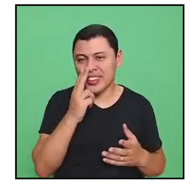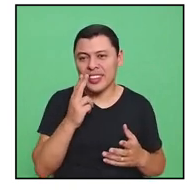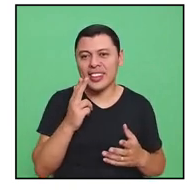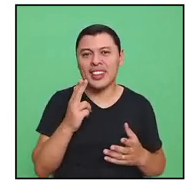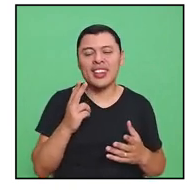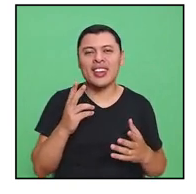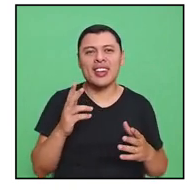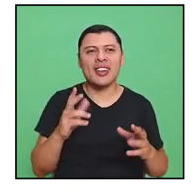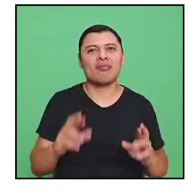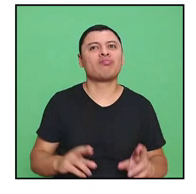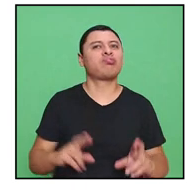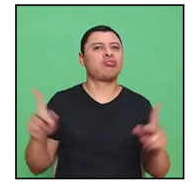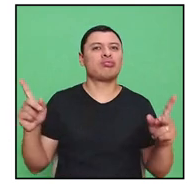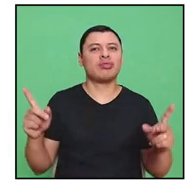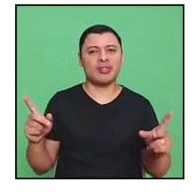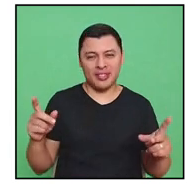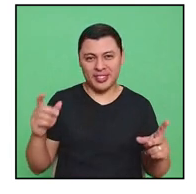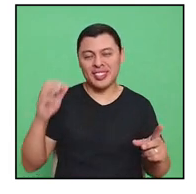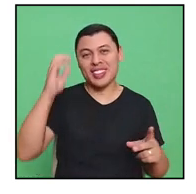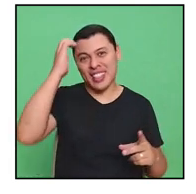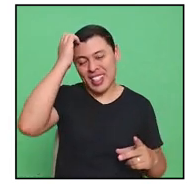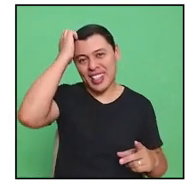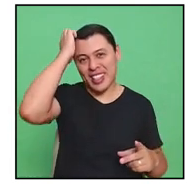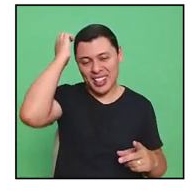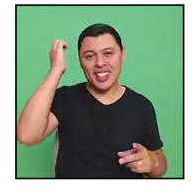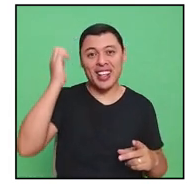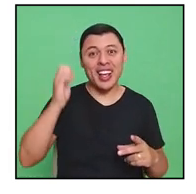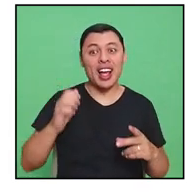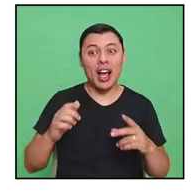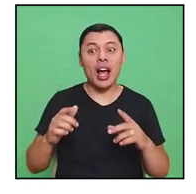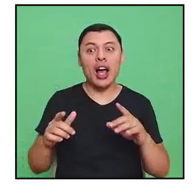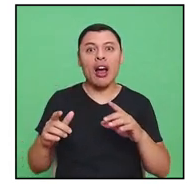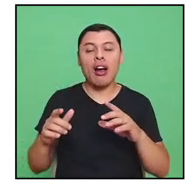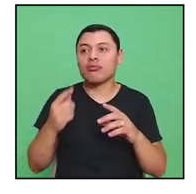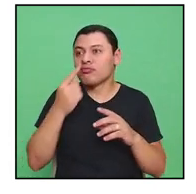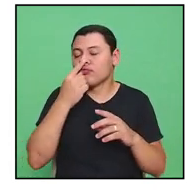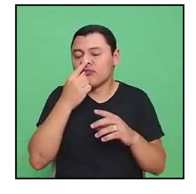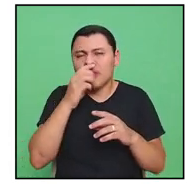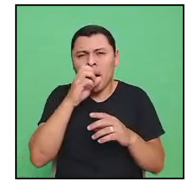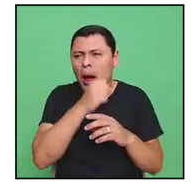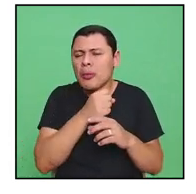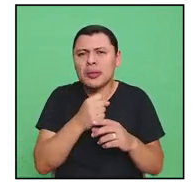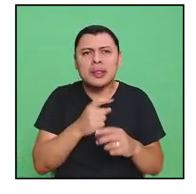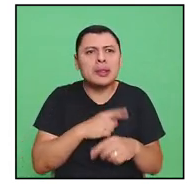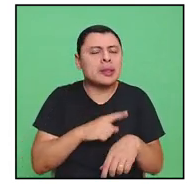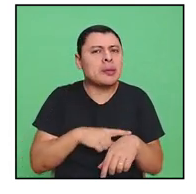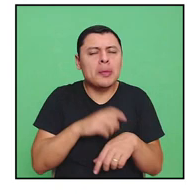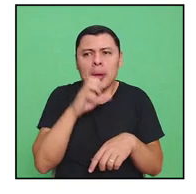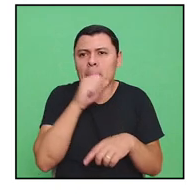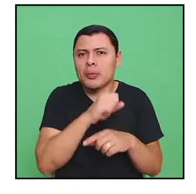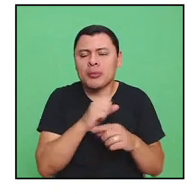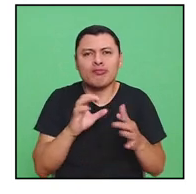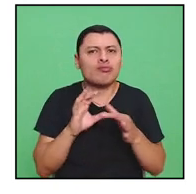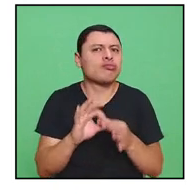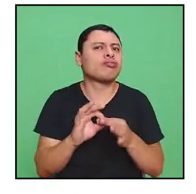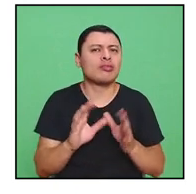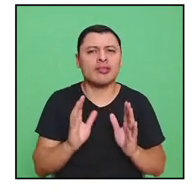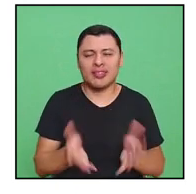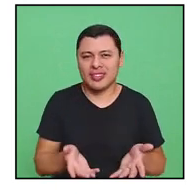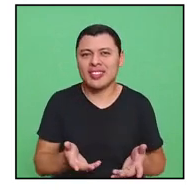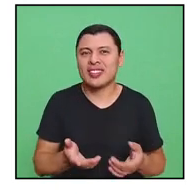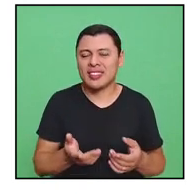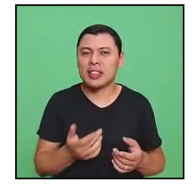desproporcional, assim. É muito, o afeto é demais em muito pouco tempo. Mas enfim, também